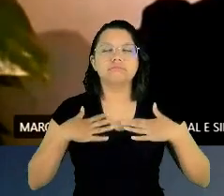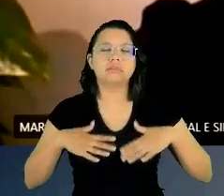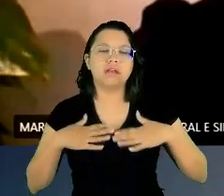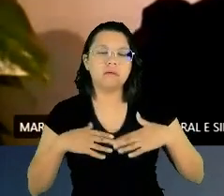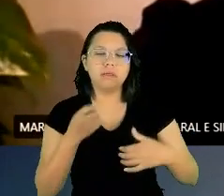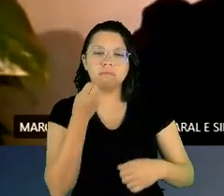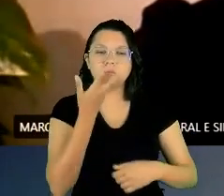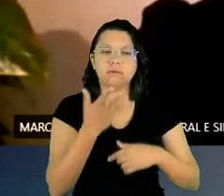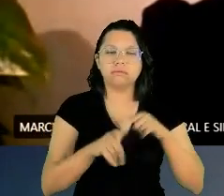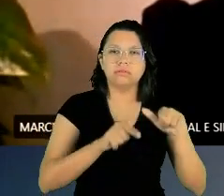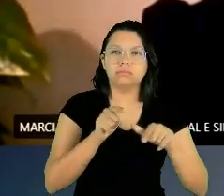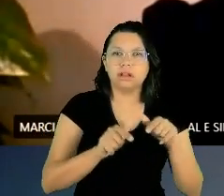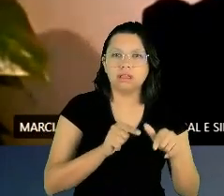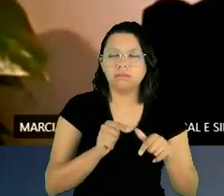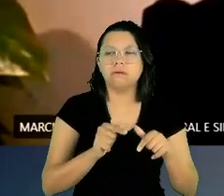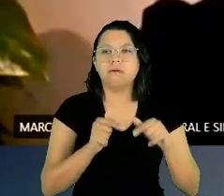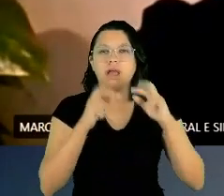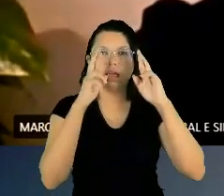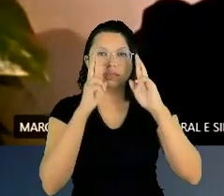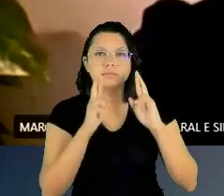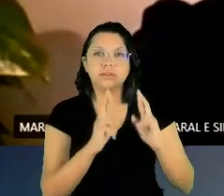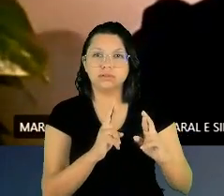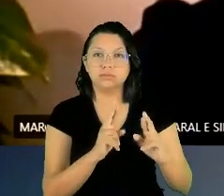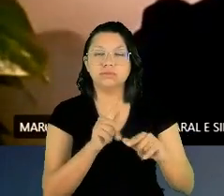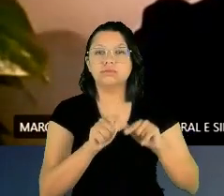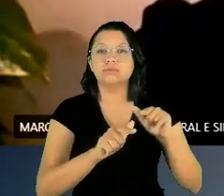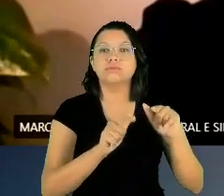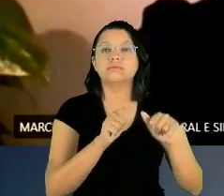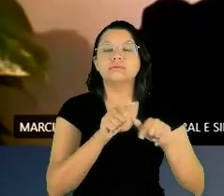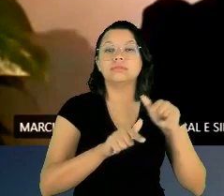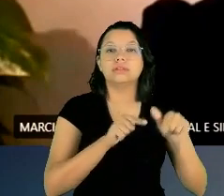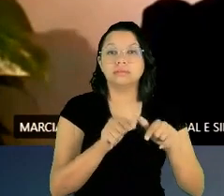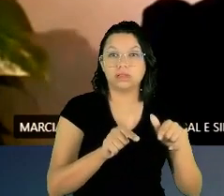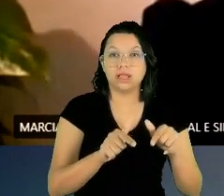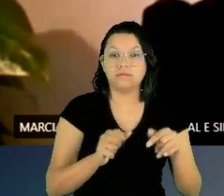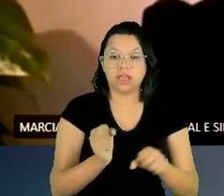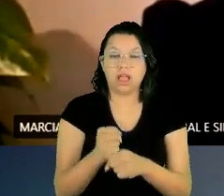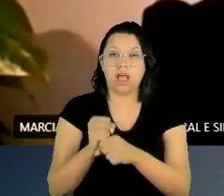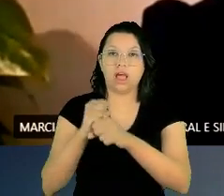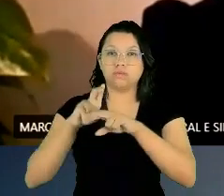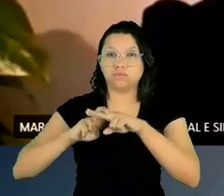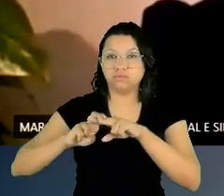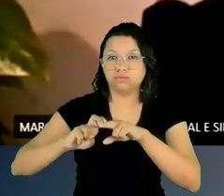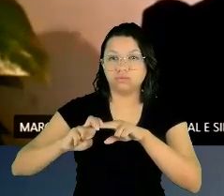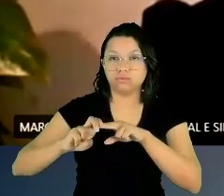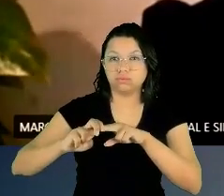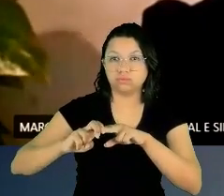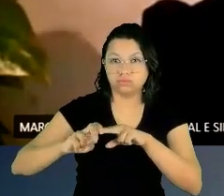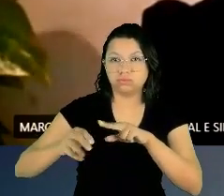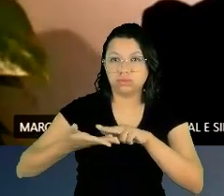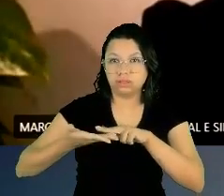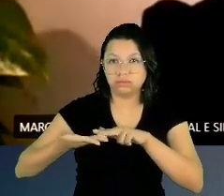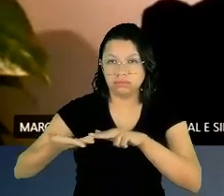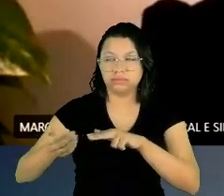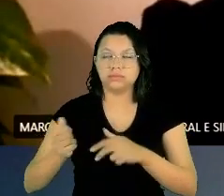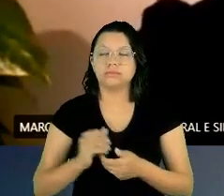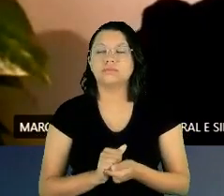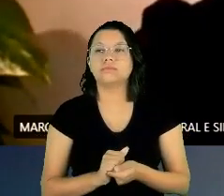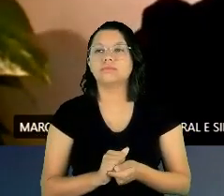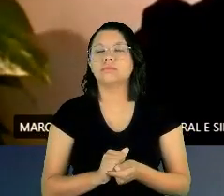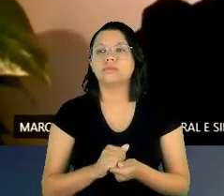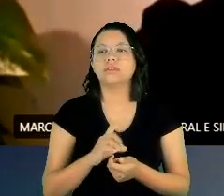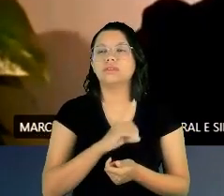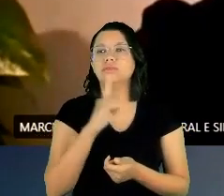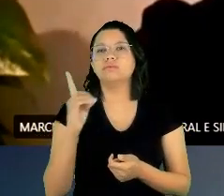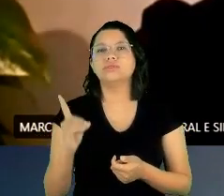familiar, respeitoso, bom trabalhador. Ele trabalhava na construção de via férrea. E um dia, nas explosões que eles fazem